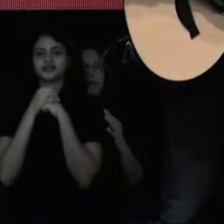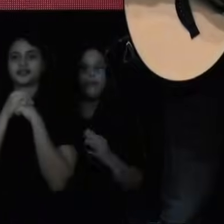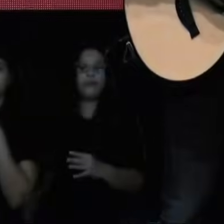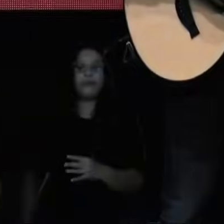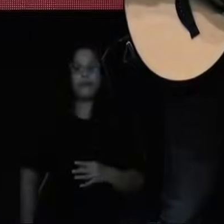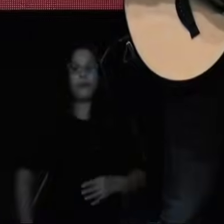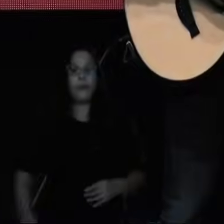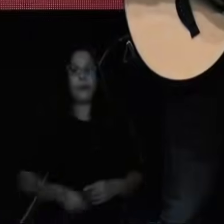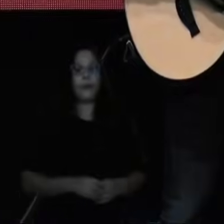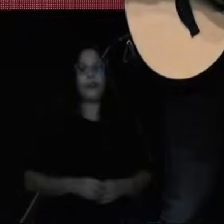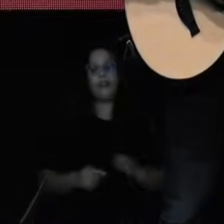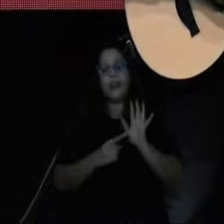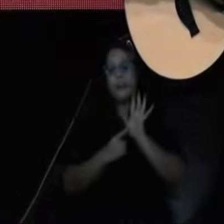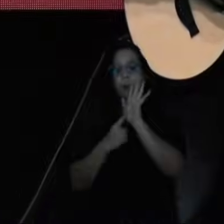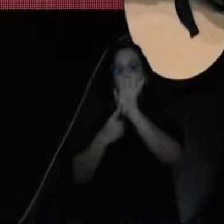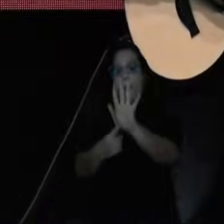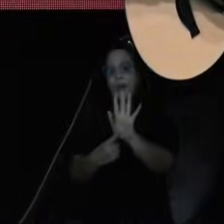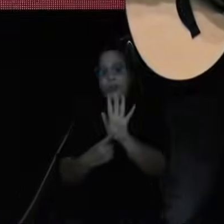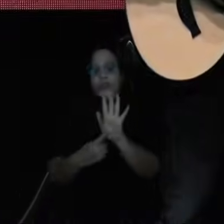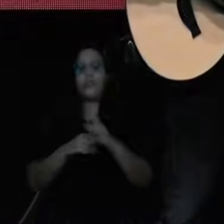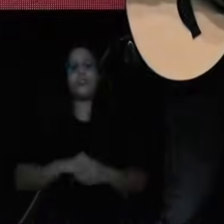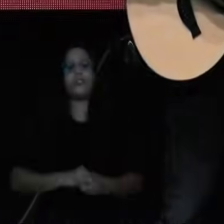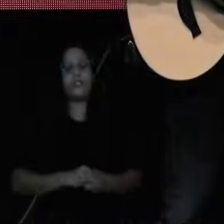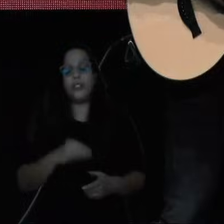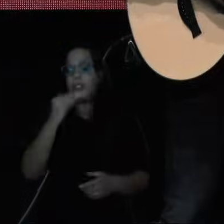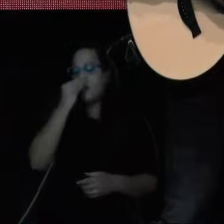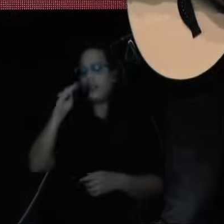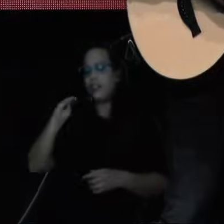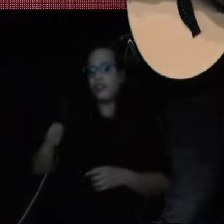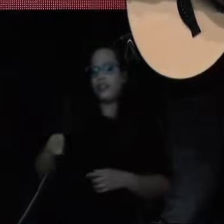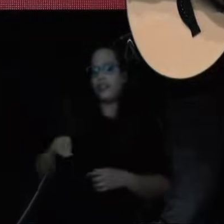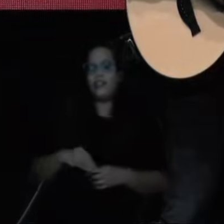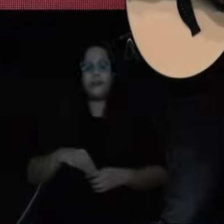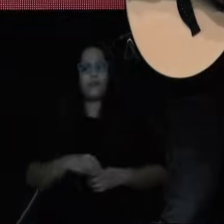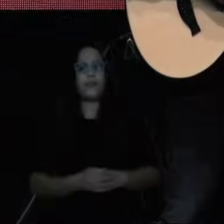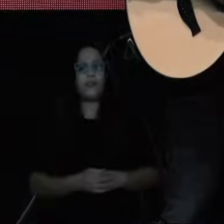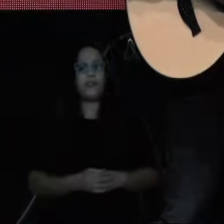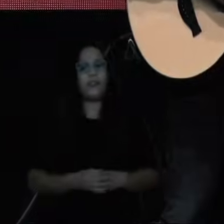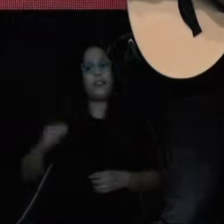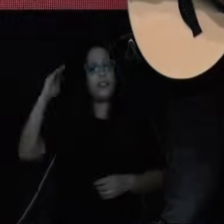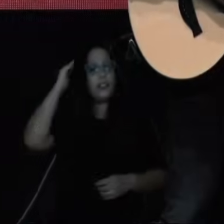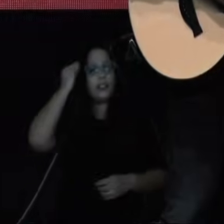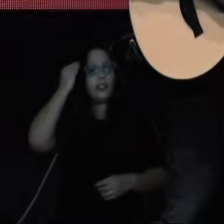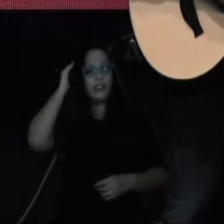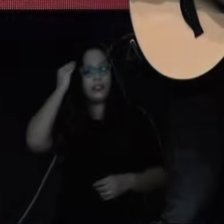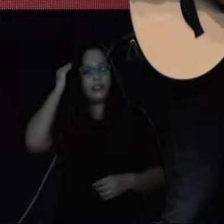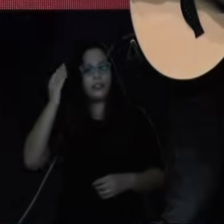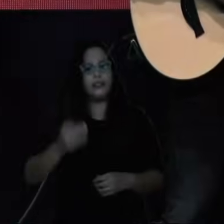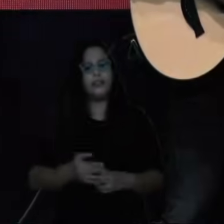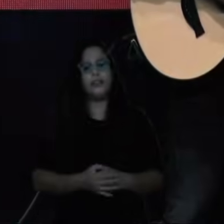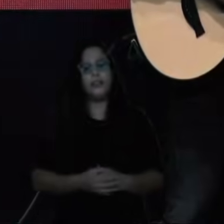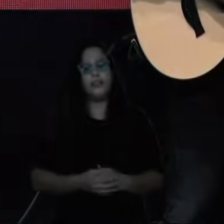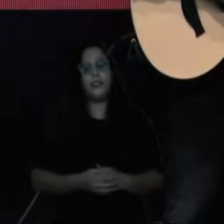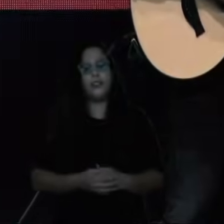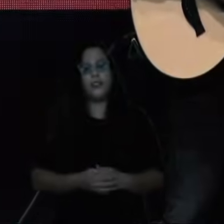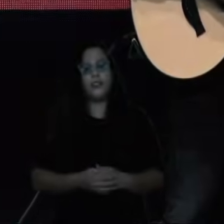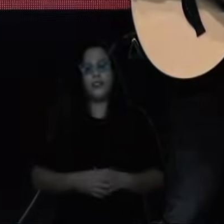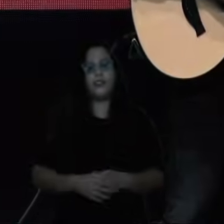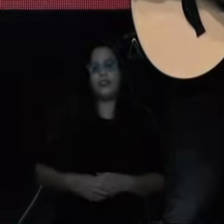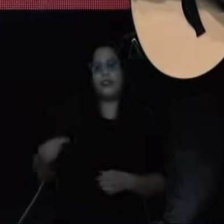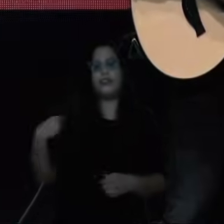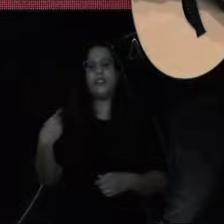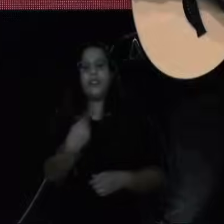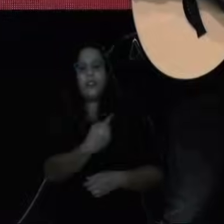identificando a raiz da rejeição, reagindo aos padrões da rejeição, mas entendendo que somos